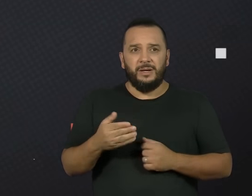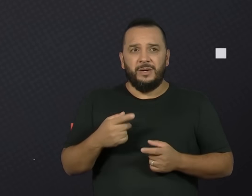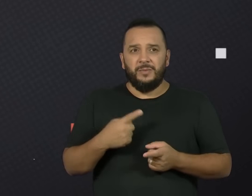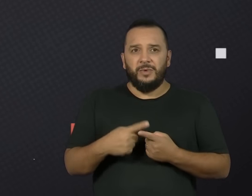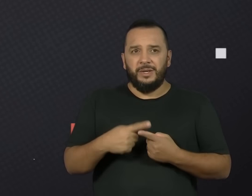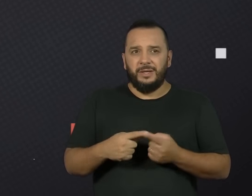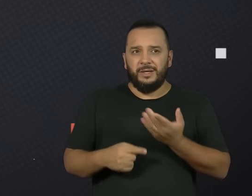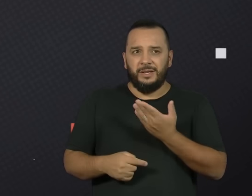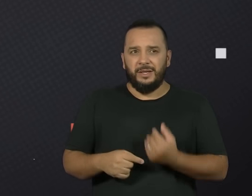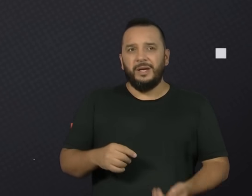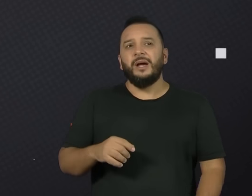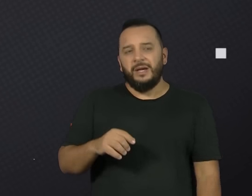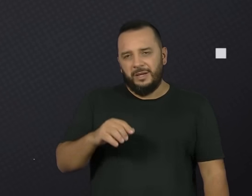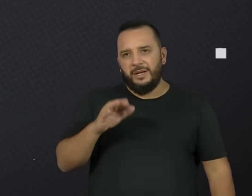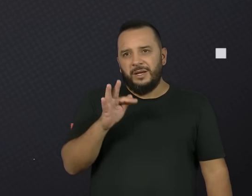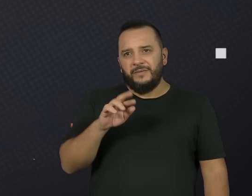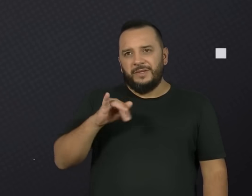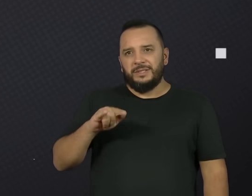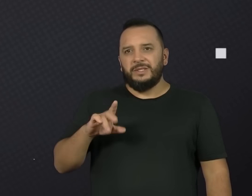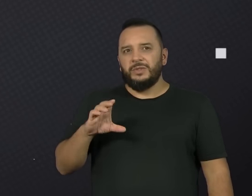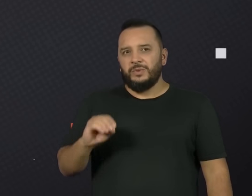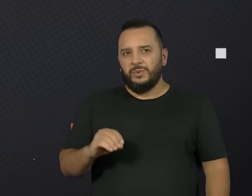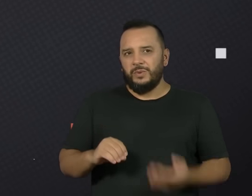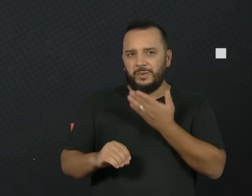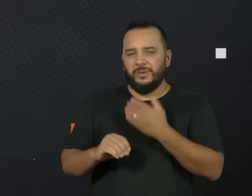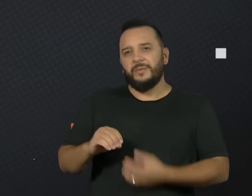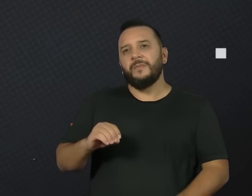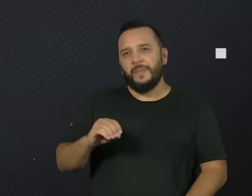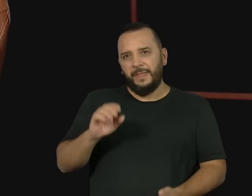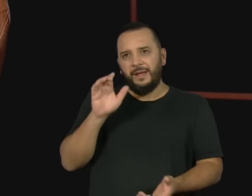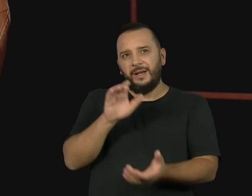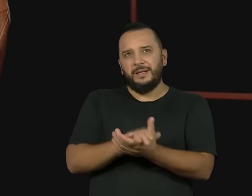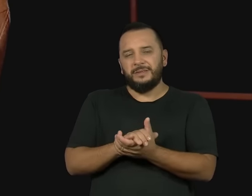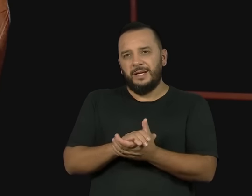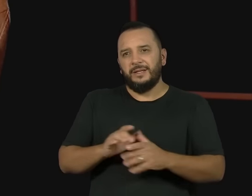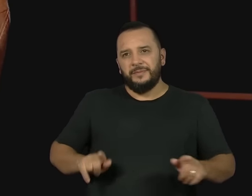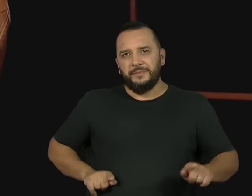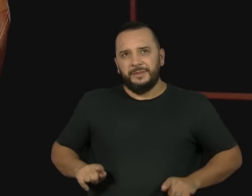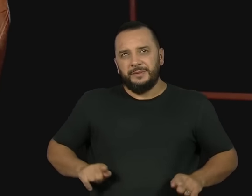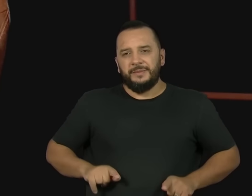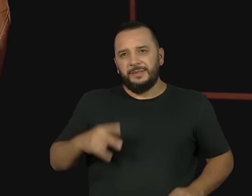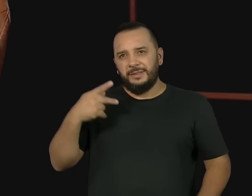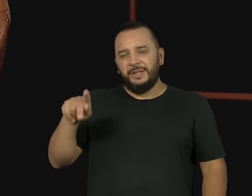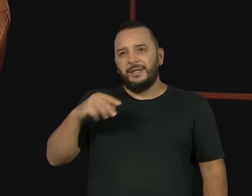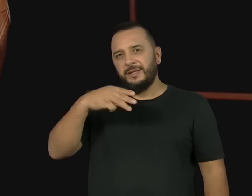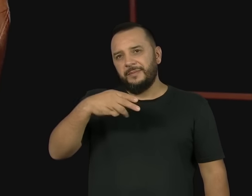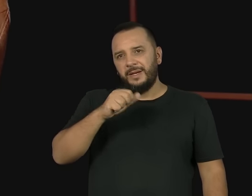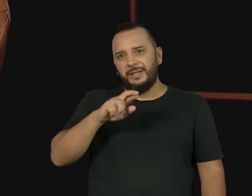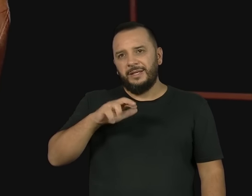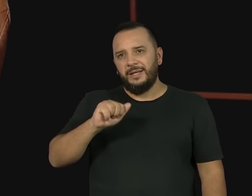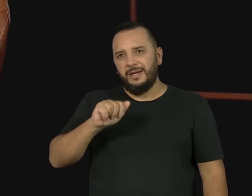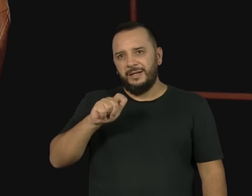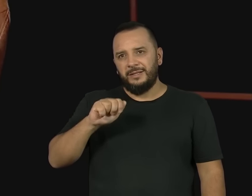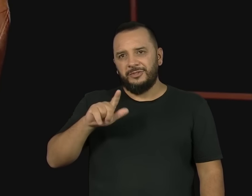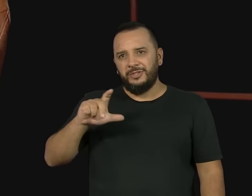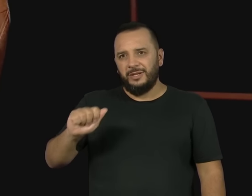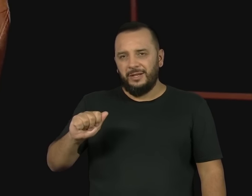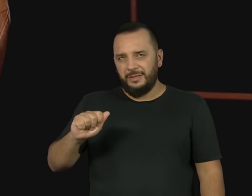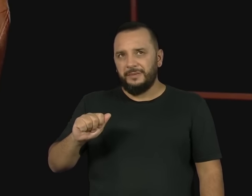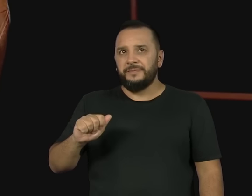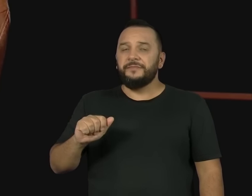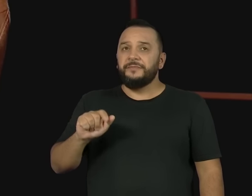Chiquinho Matarazzo, que era casado com a prima dele, a Mariângela, quando esteve